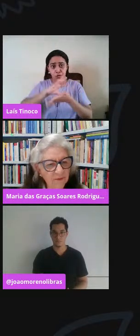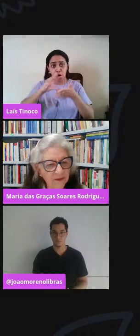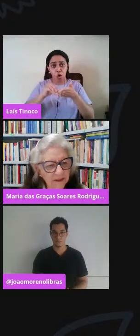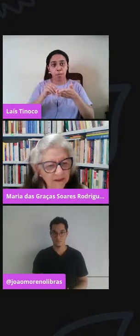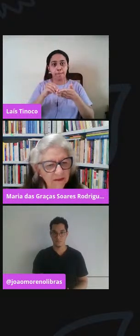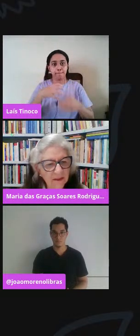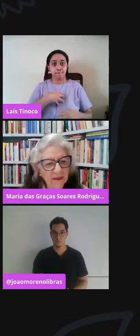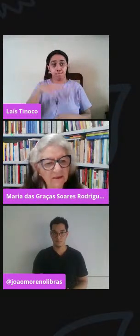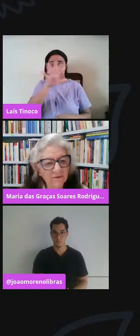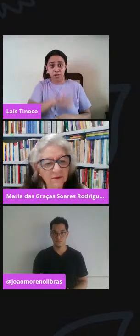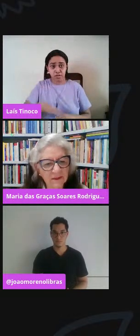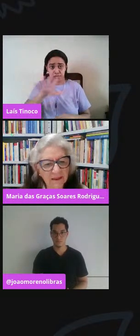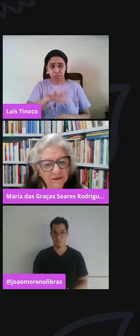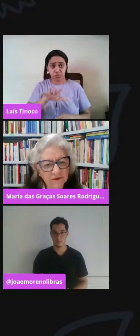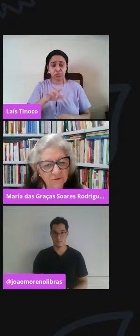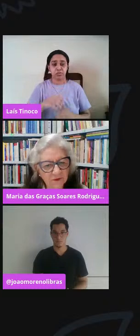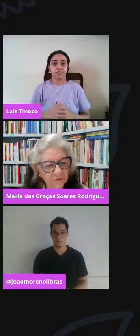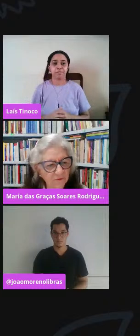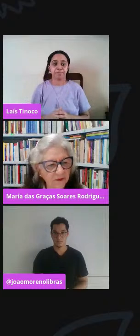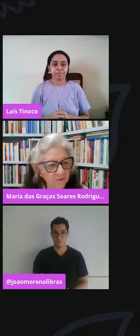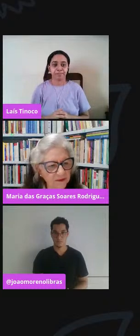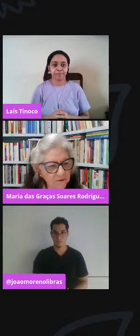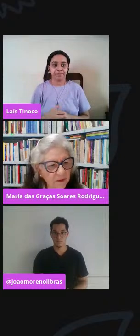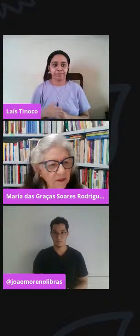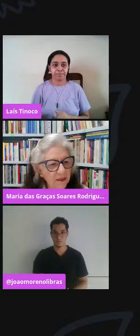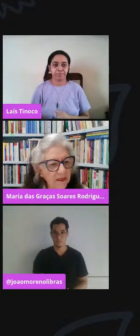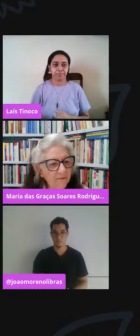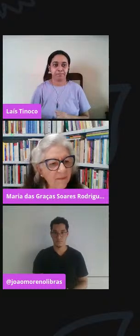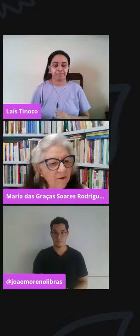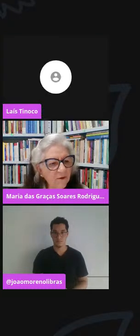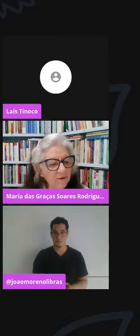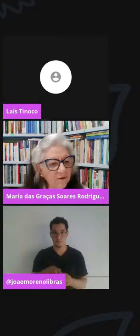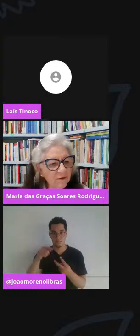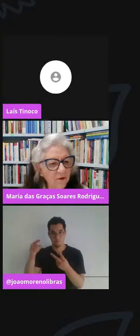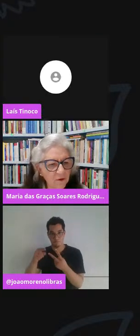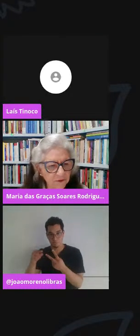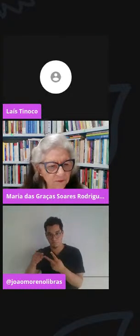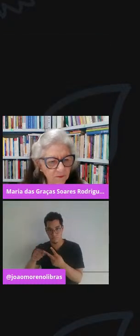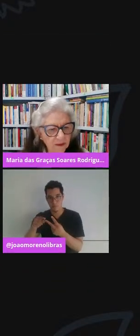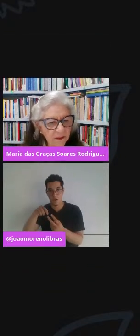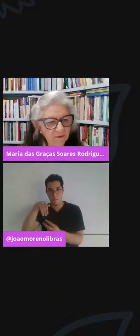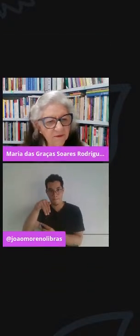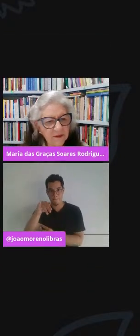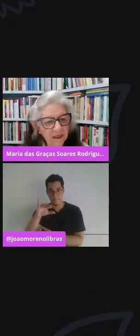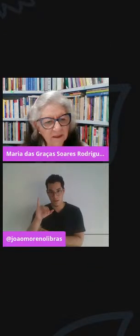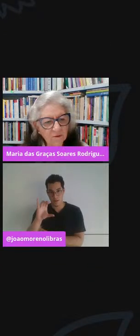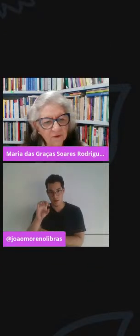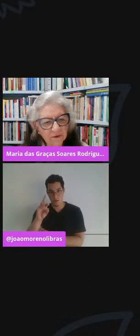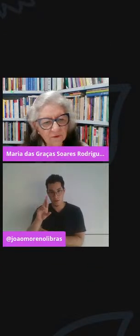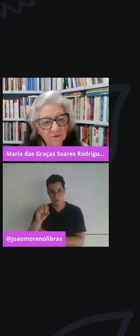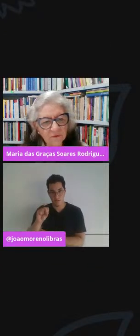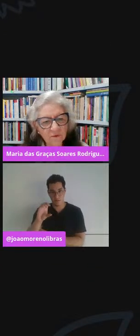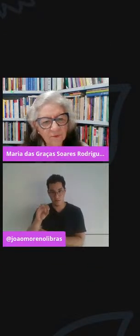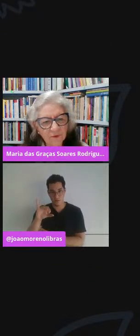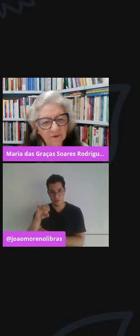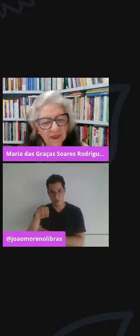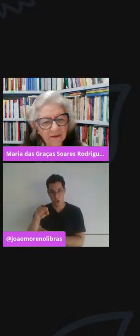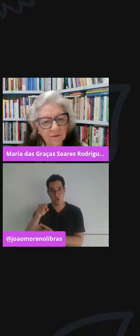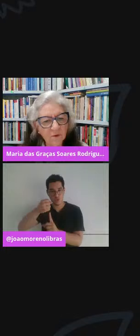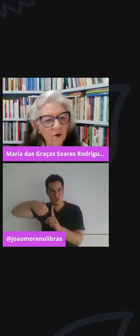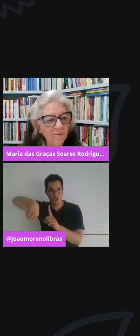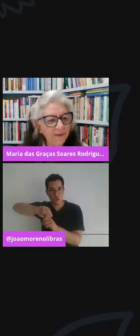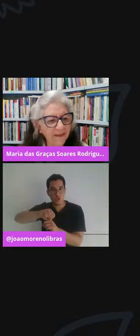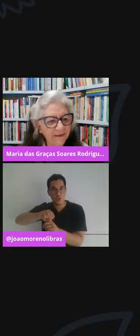pragmática predominante entre os analistas do discurso linguístico e microsociológico, que consideram o discurso como